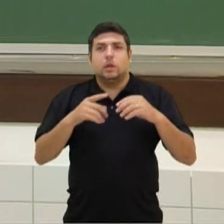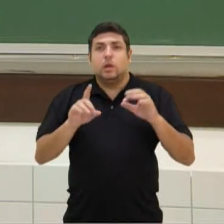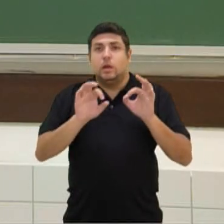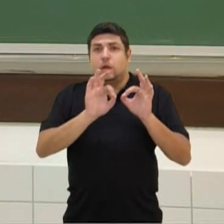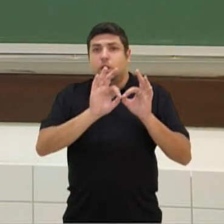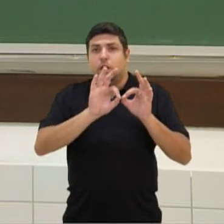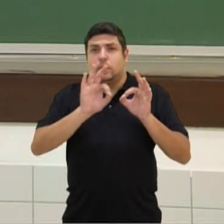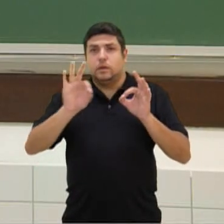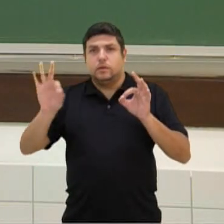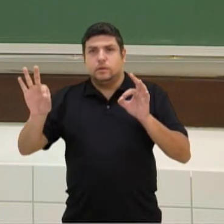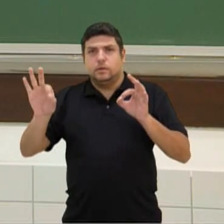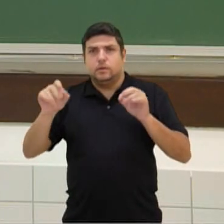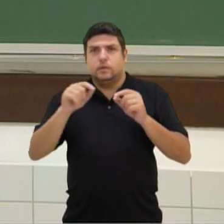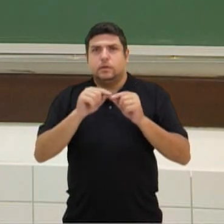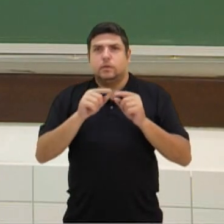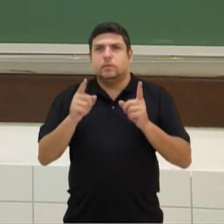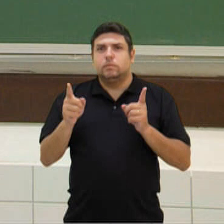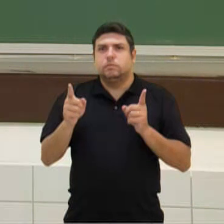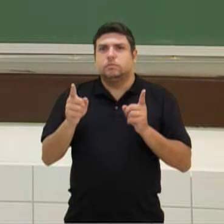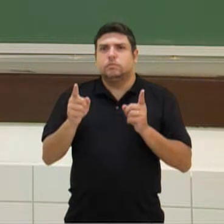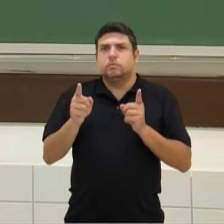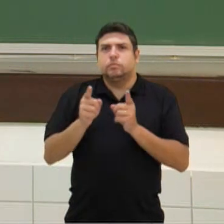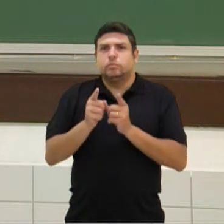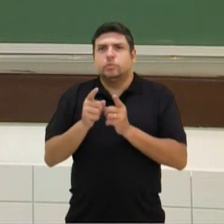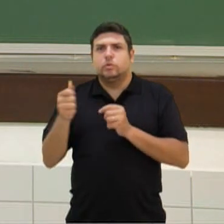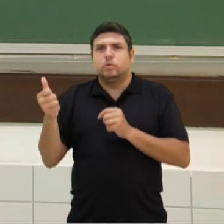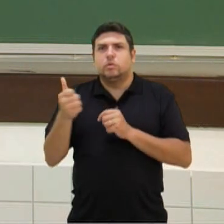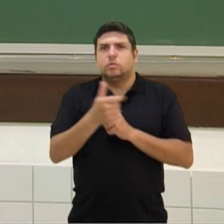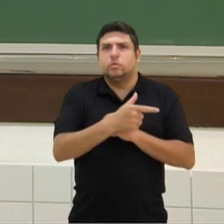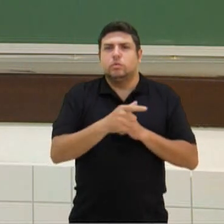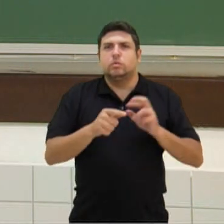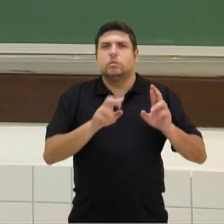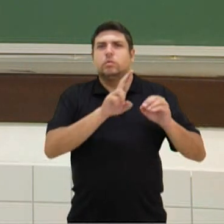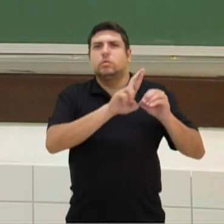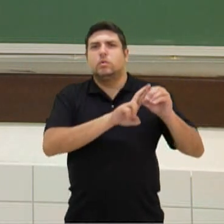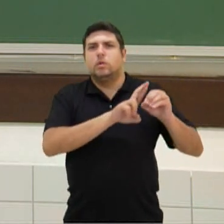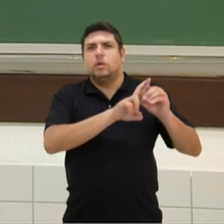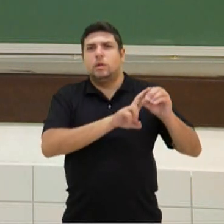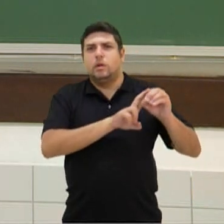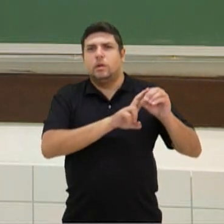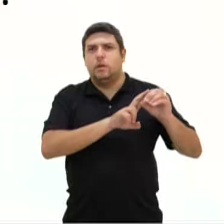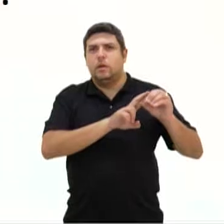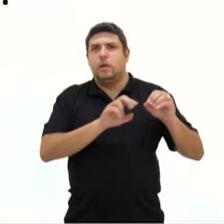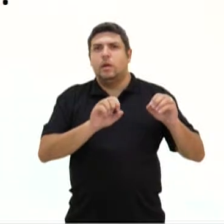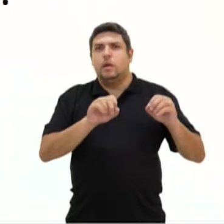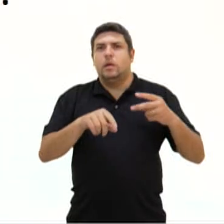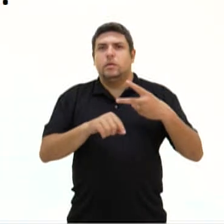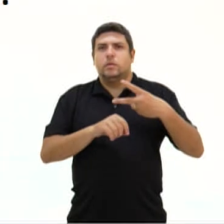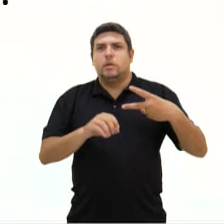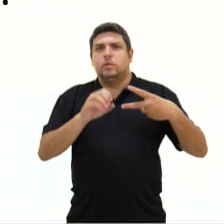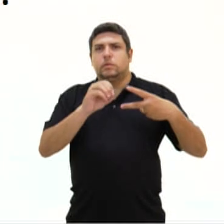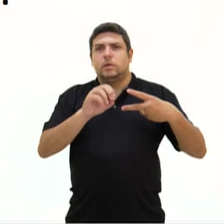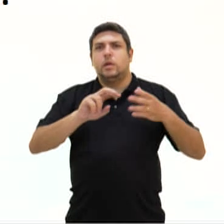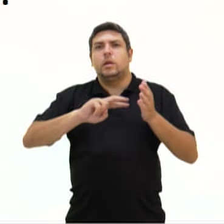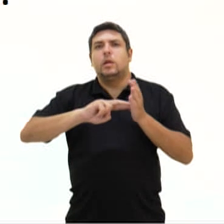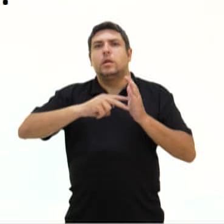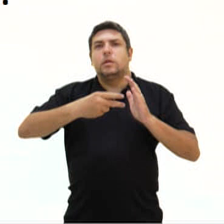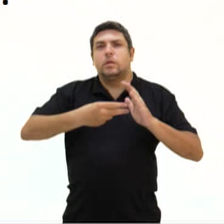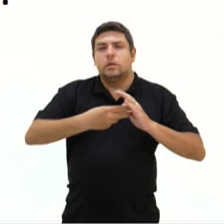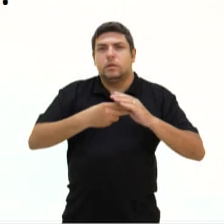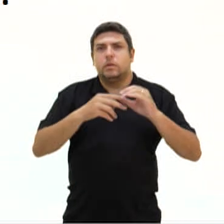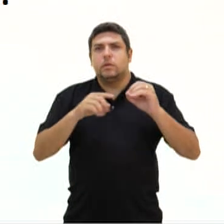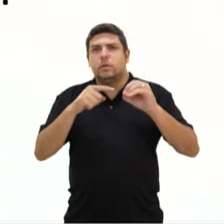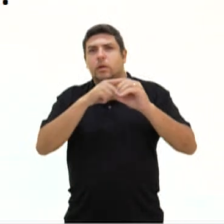ser menor que o raio. O que vai acontecer se ela é menor que o raio? A reta é secante, ela passa por dentro